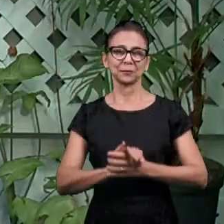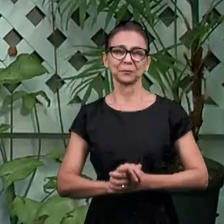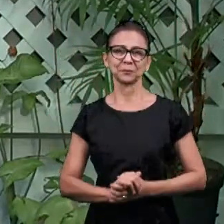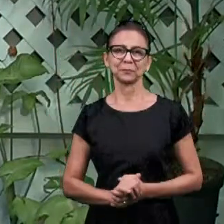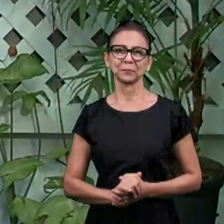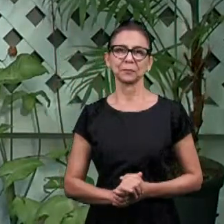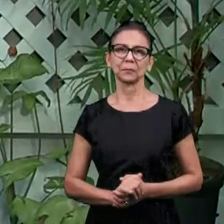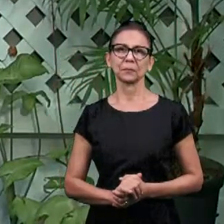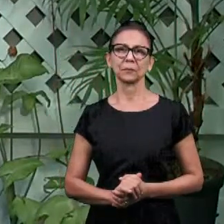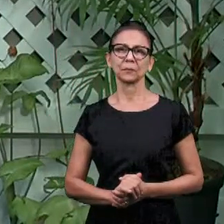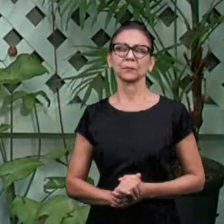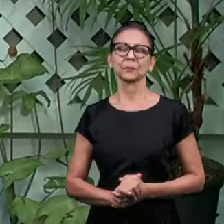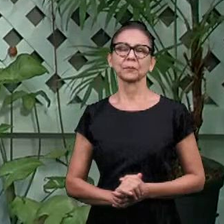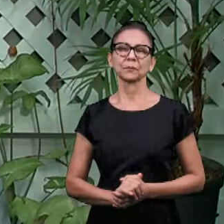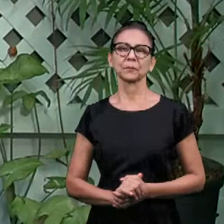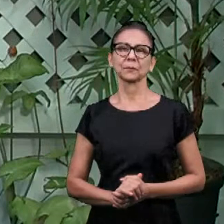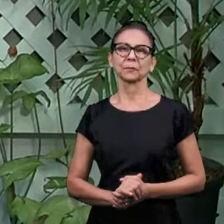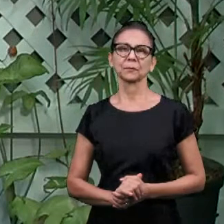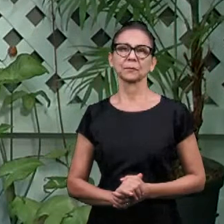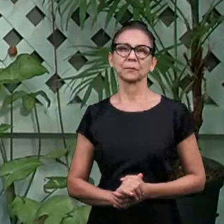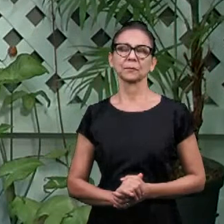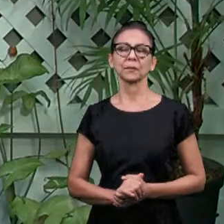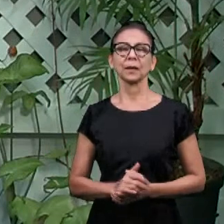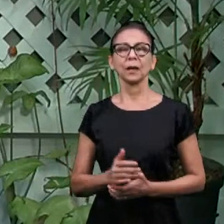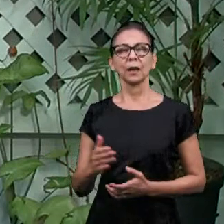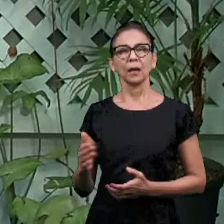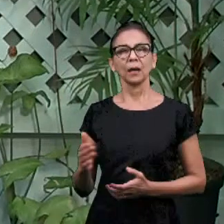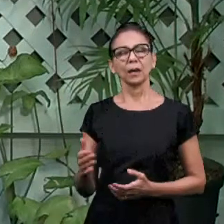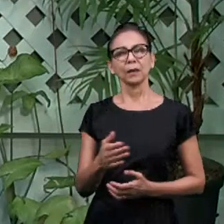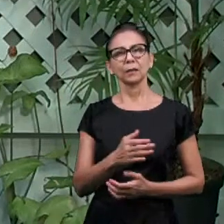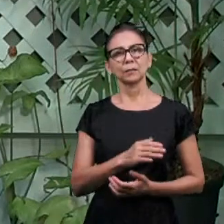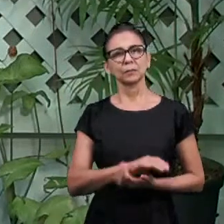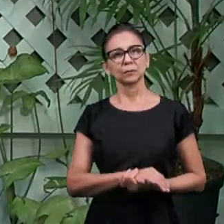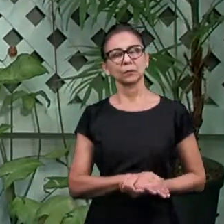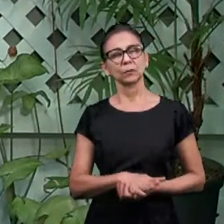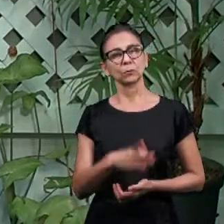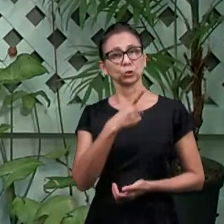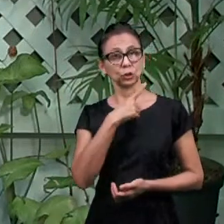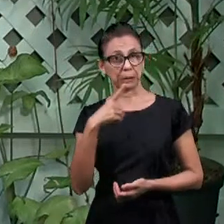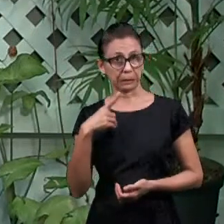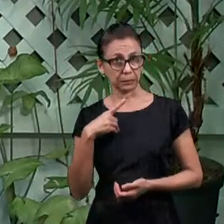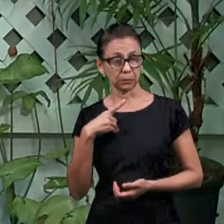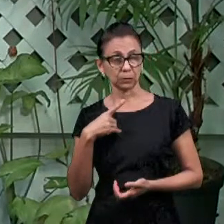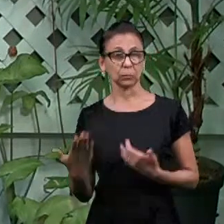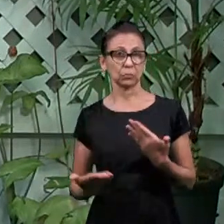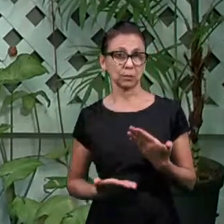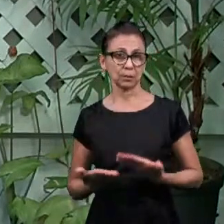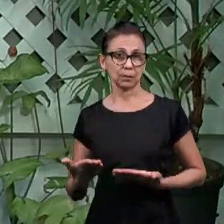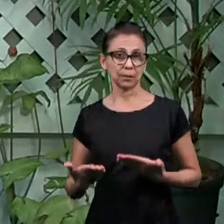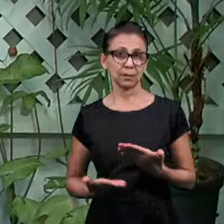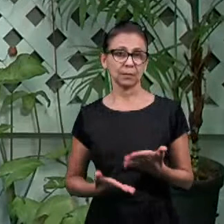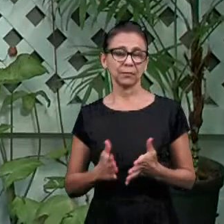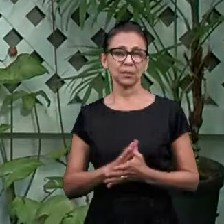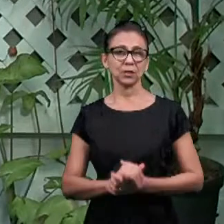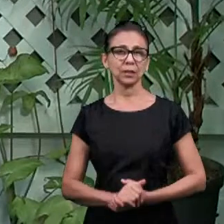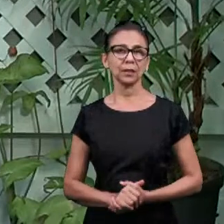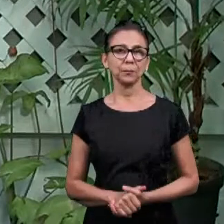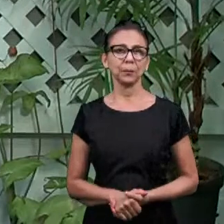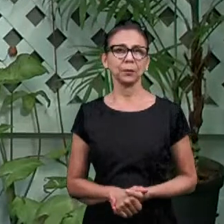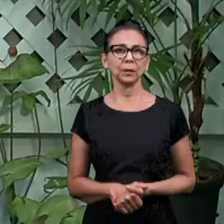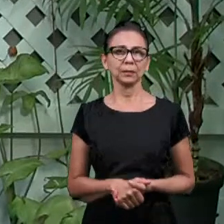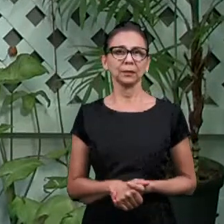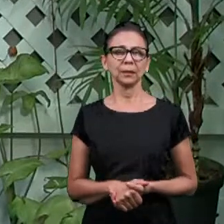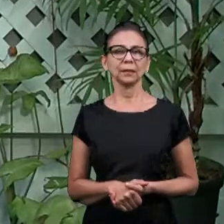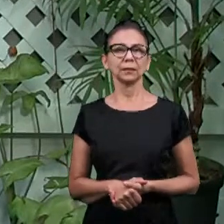a existência do nosso irmão diácono, talvez o remanescente dos